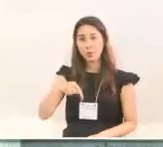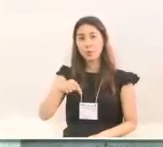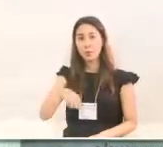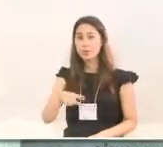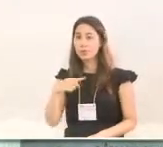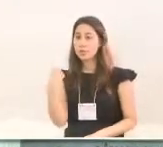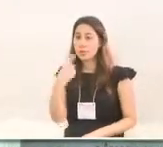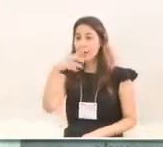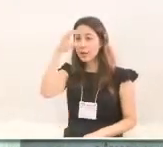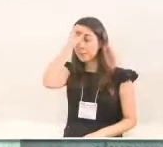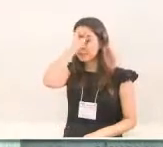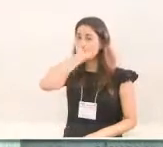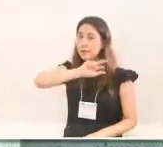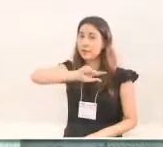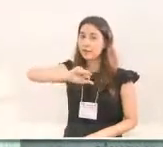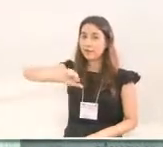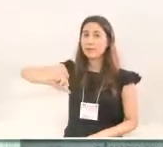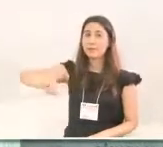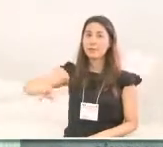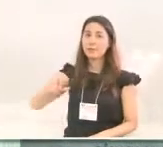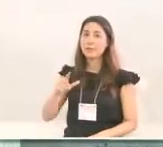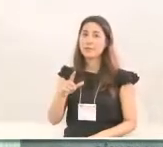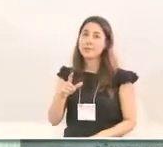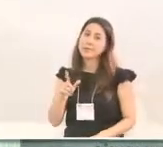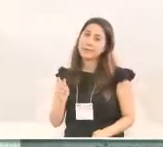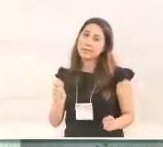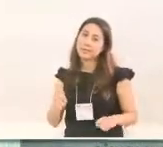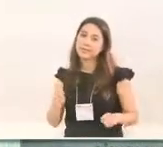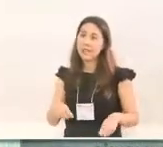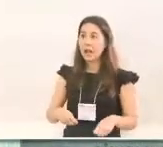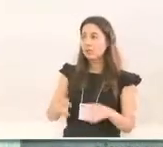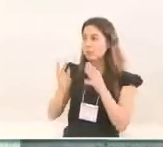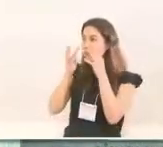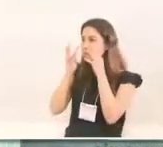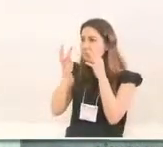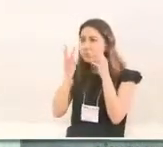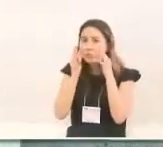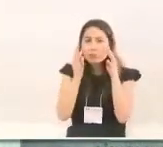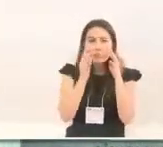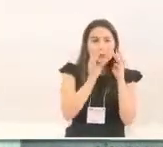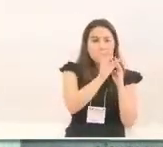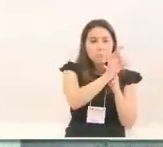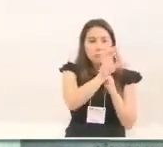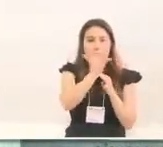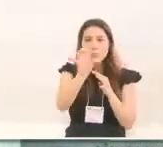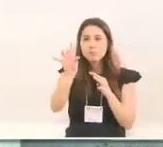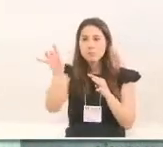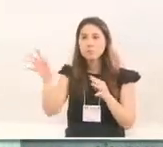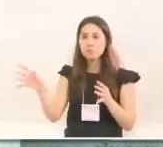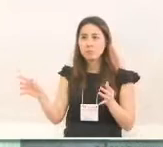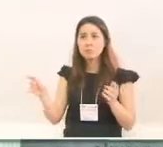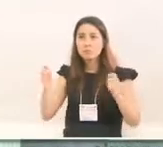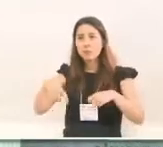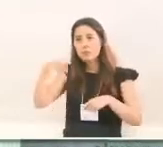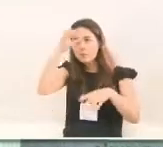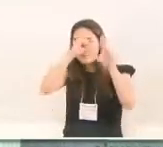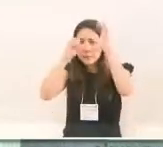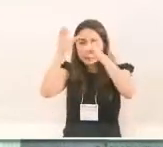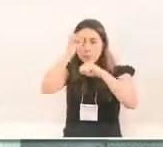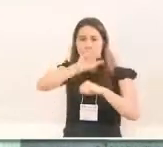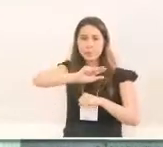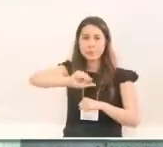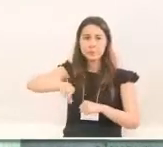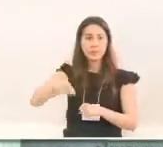aí após o vemos atentamente as palavras do carlos é